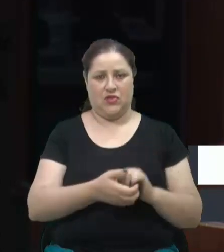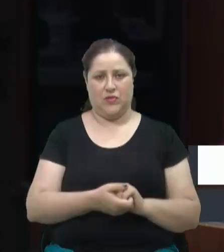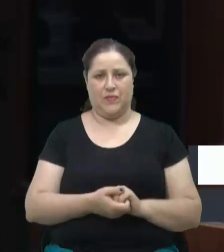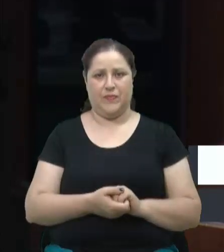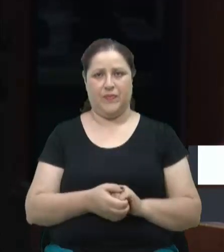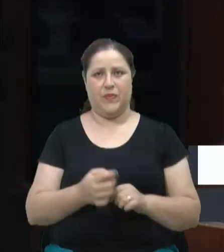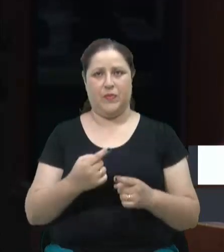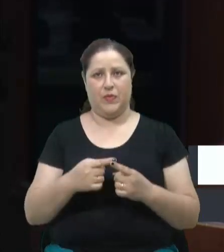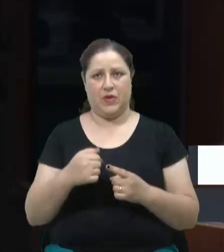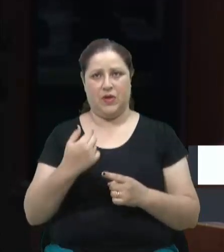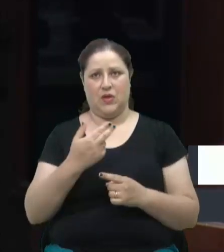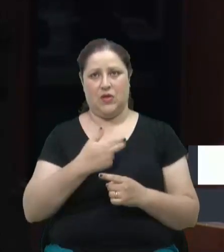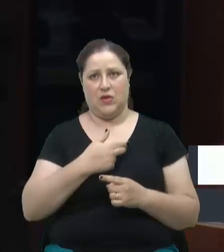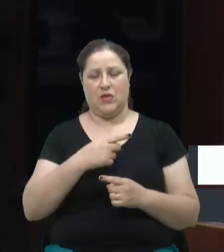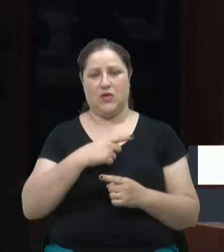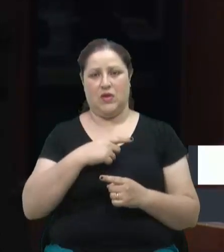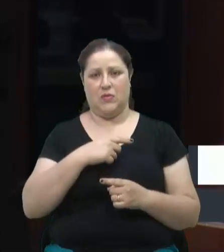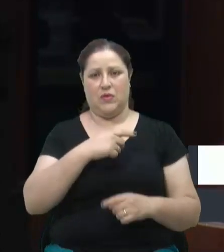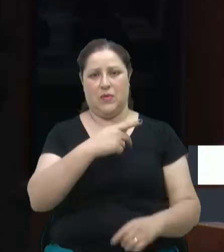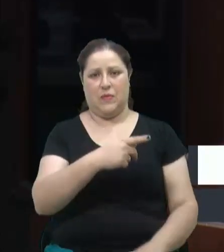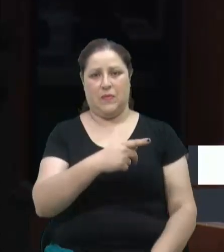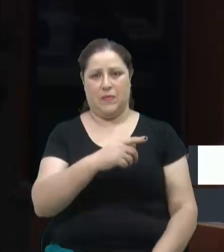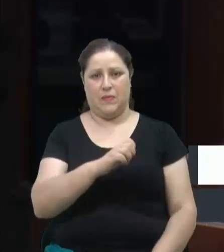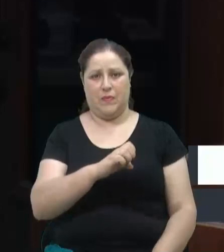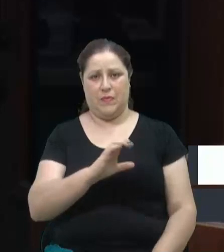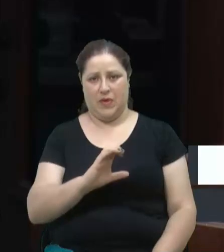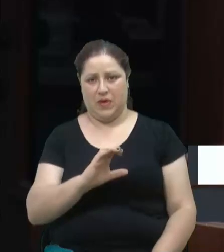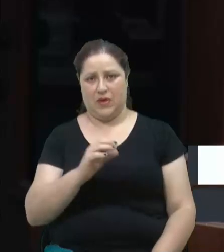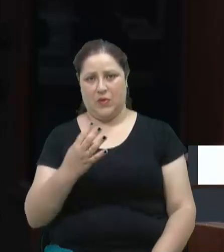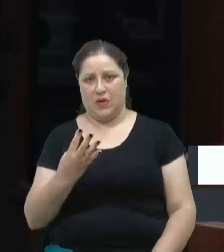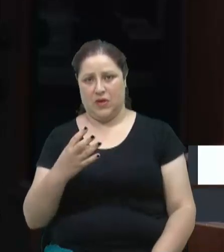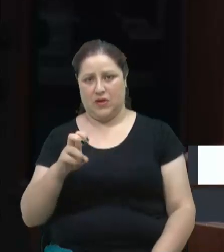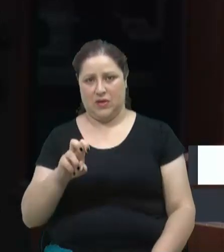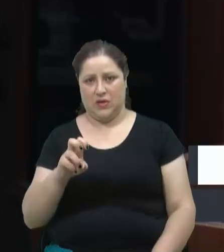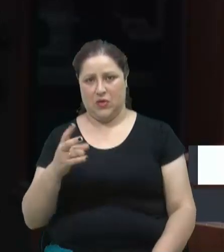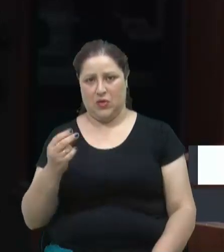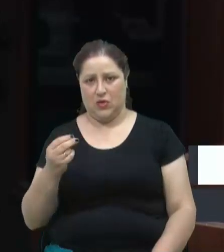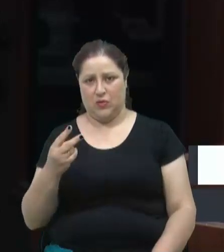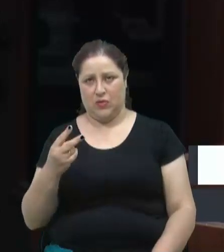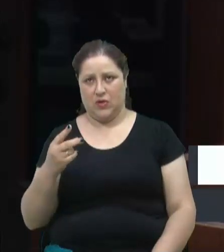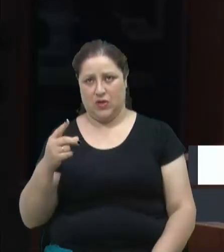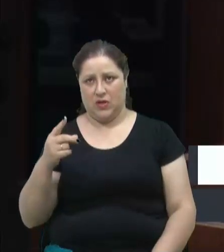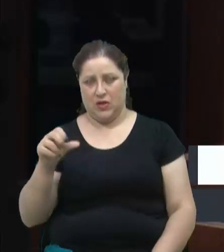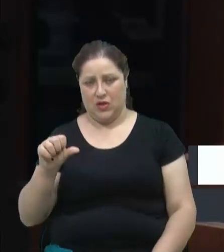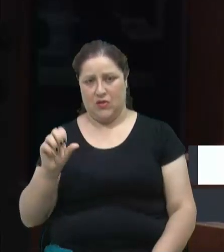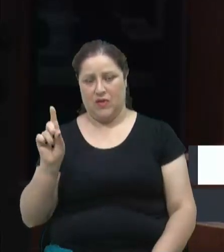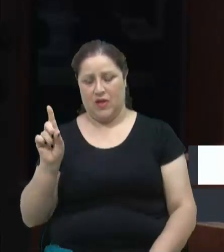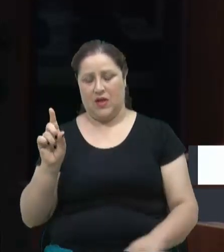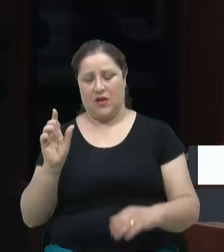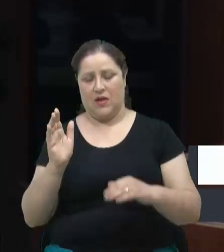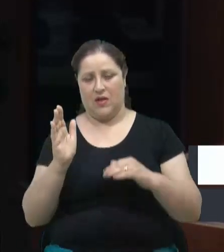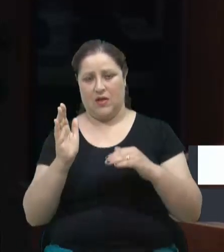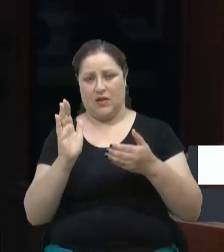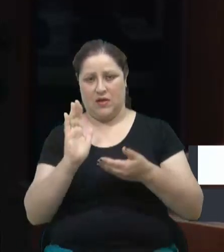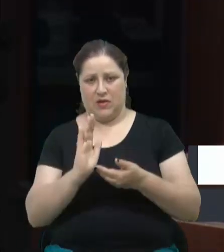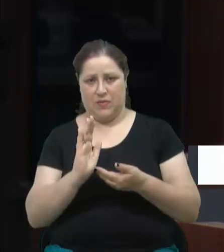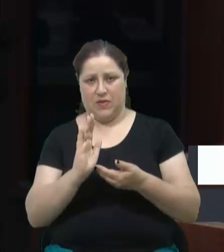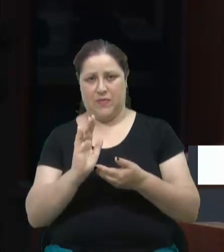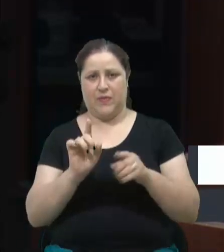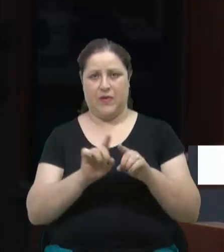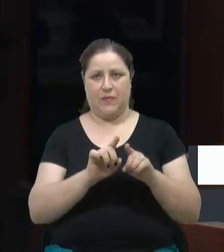andando a PEC 45, 2019, na Câmara, e a PEC 110, 2019, no